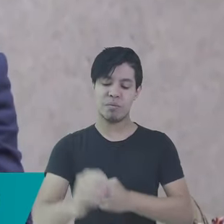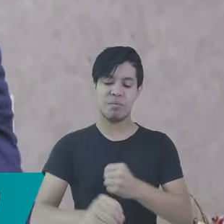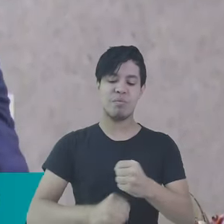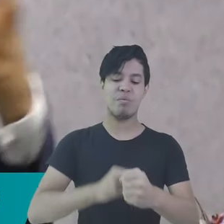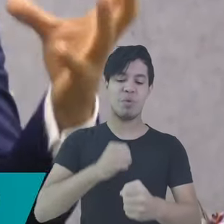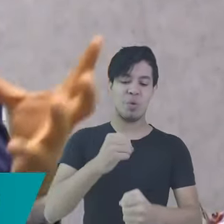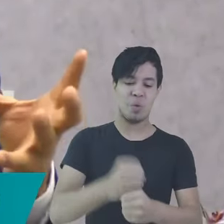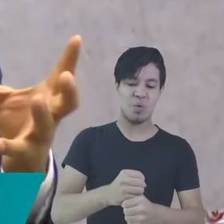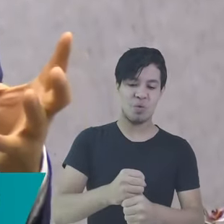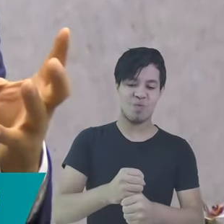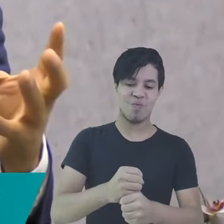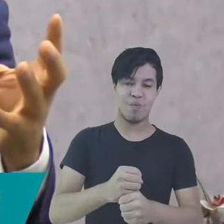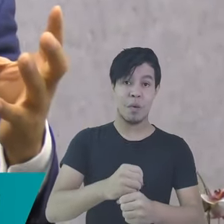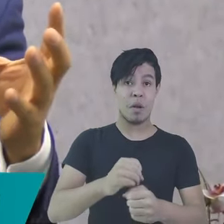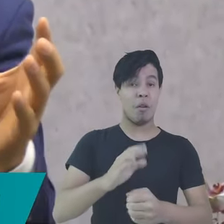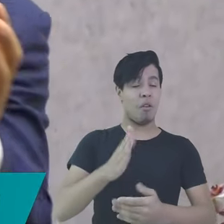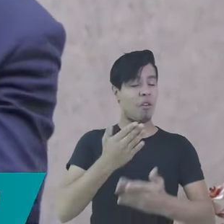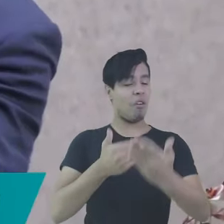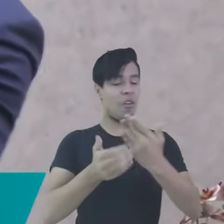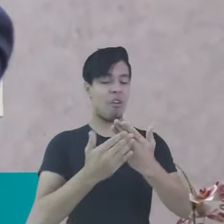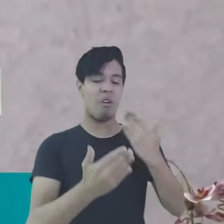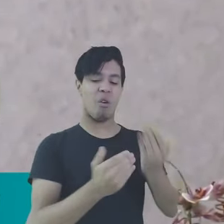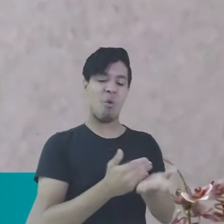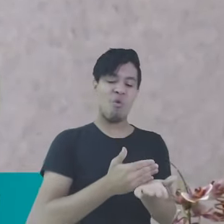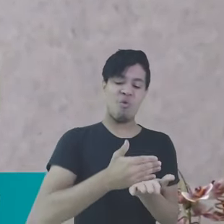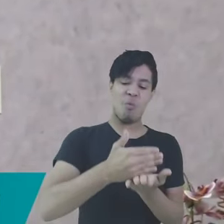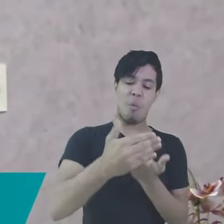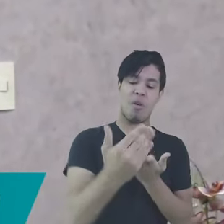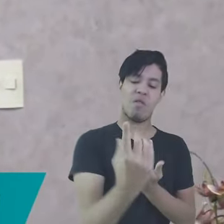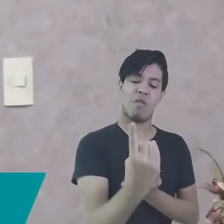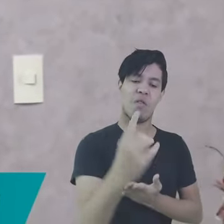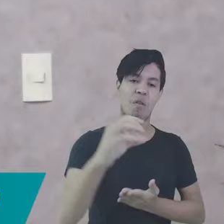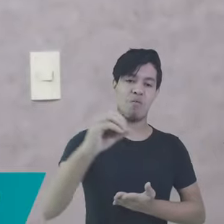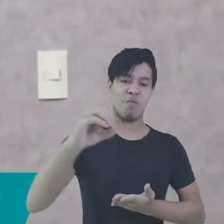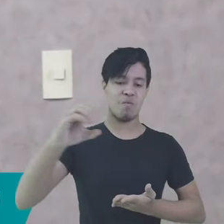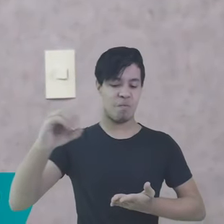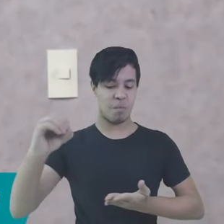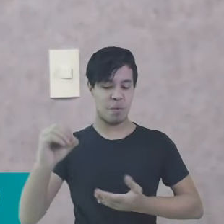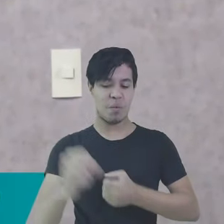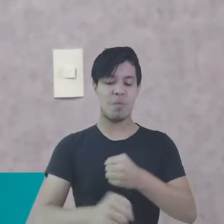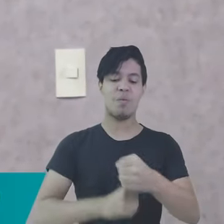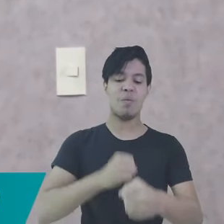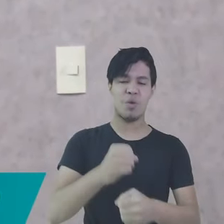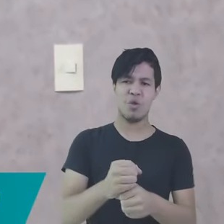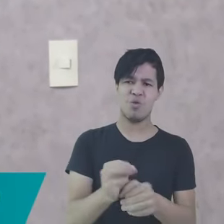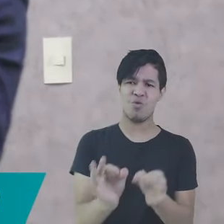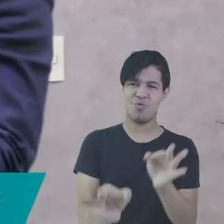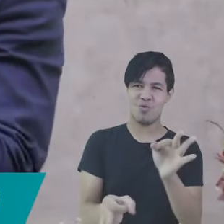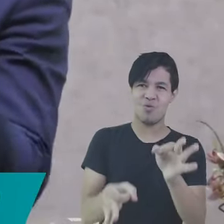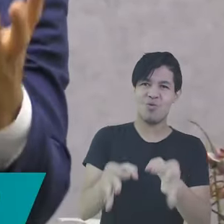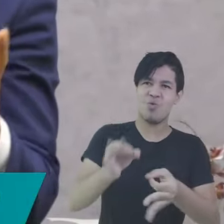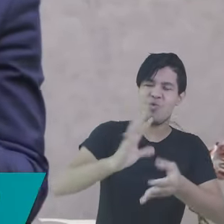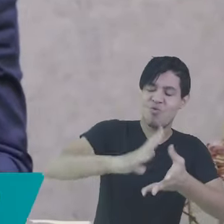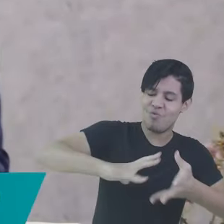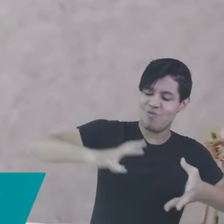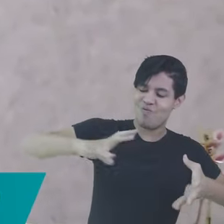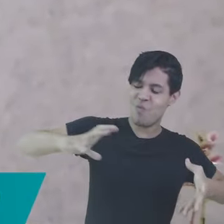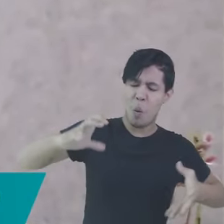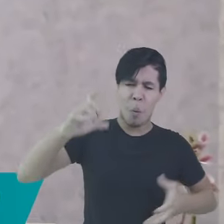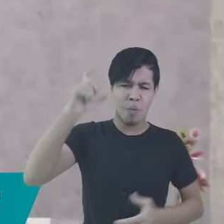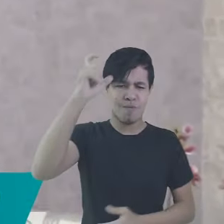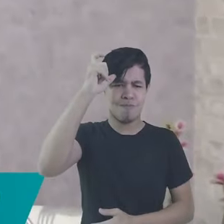no começo, antes de começar o milênio, aquele juízo que nós teremos depois dos mil anos, grandioso para Satanás, para